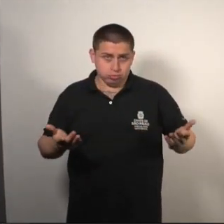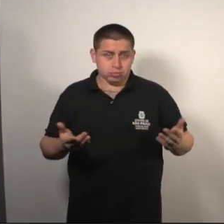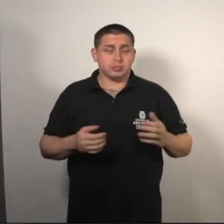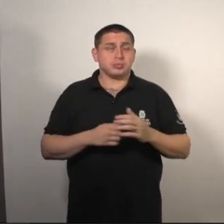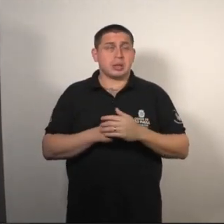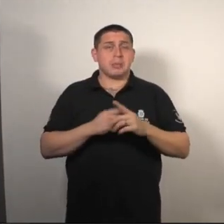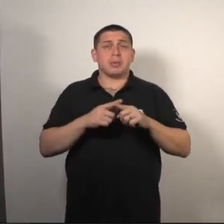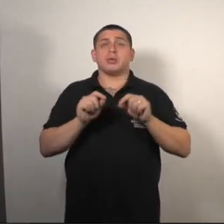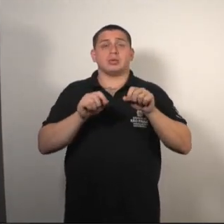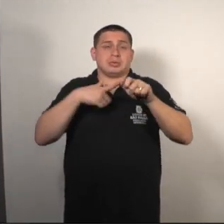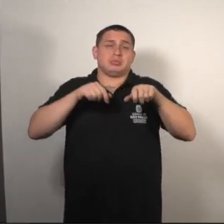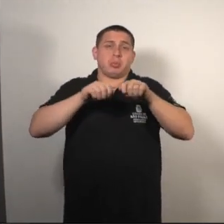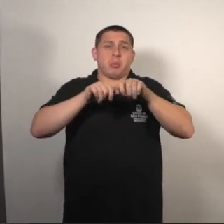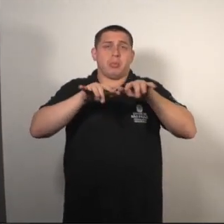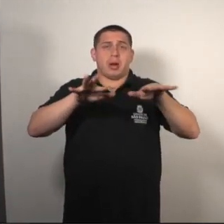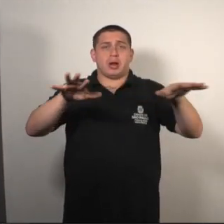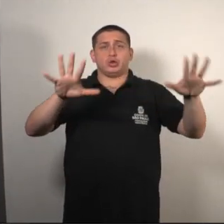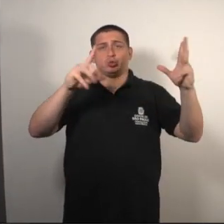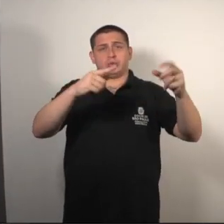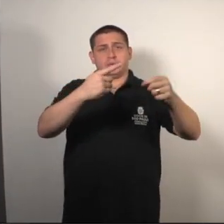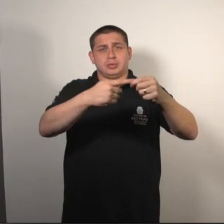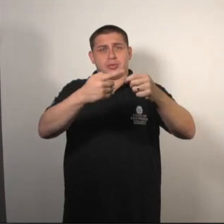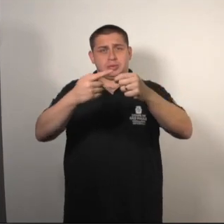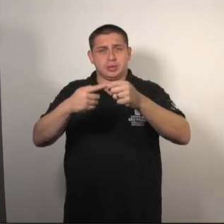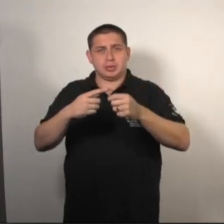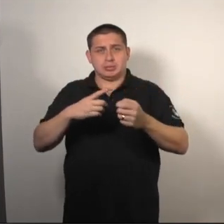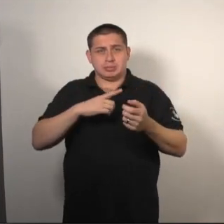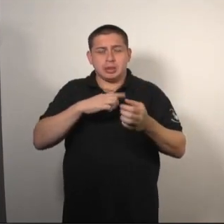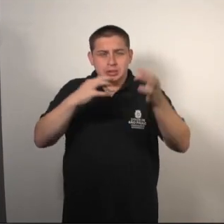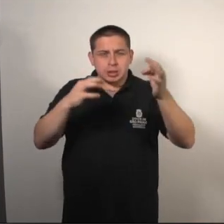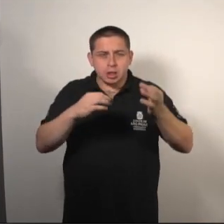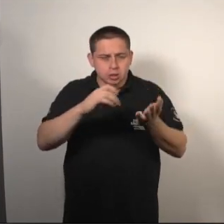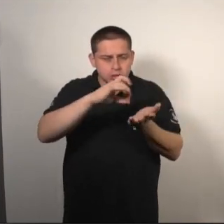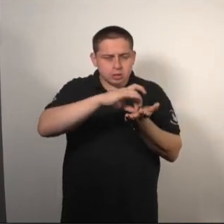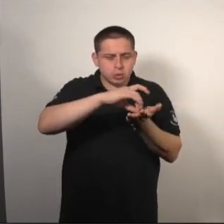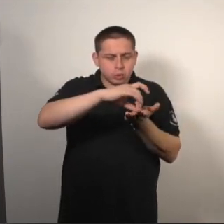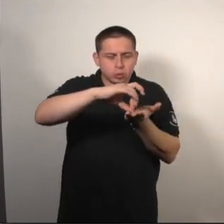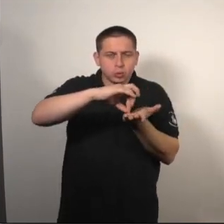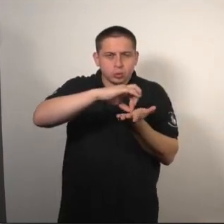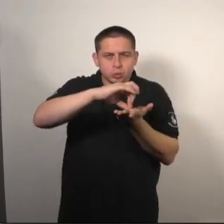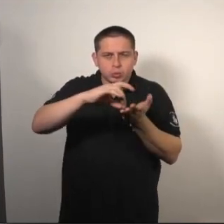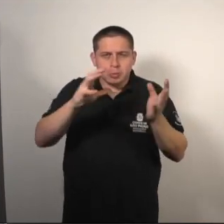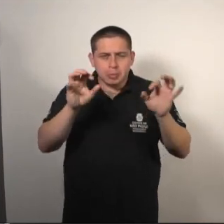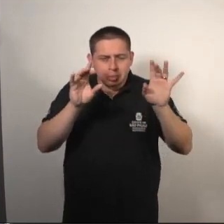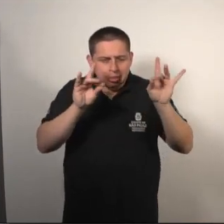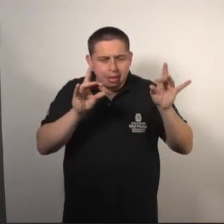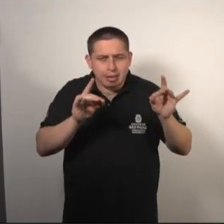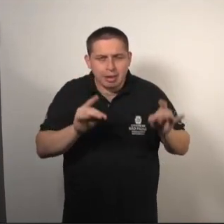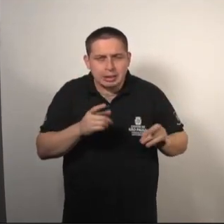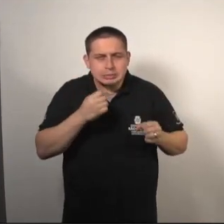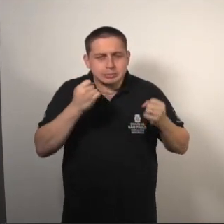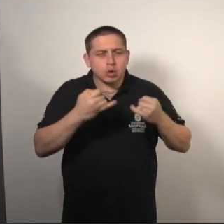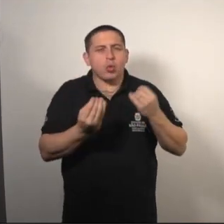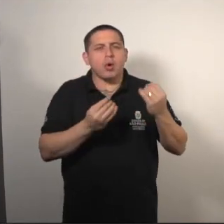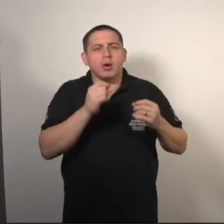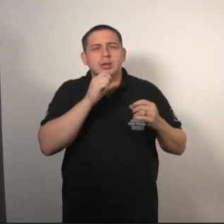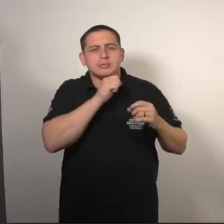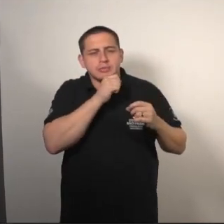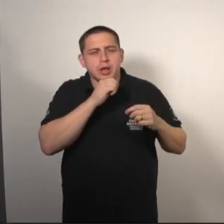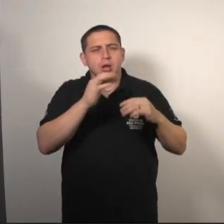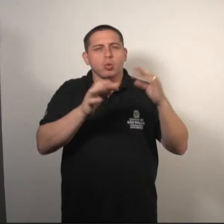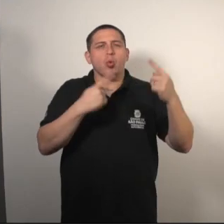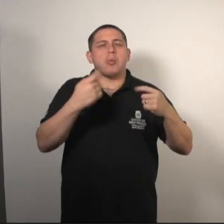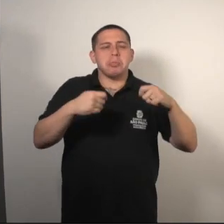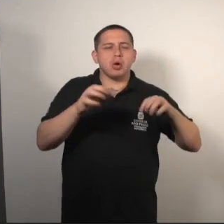da cidade. Hoje nós temos mapeados mais de 1.200 pontes, viadutos, passarelas e túneis na